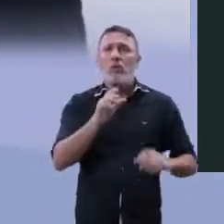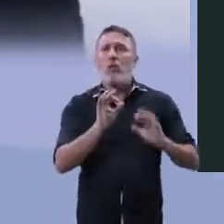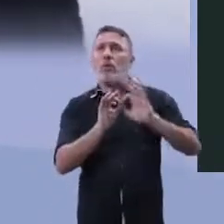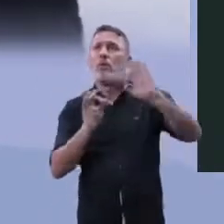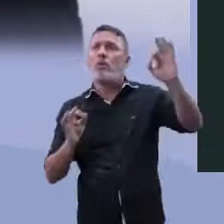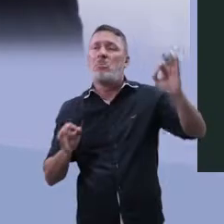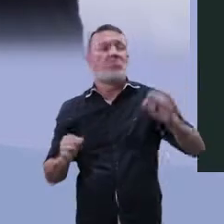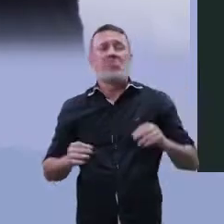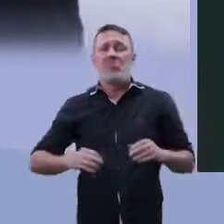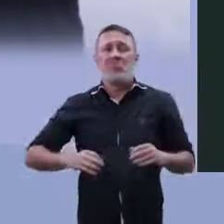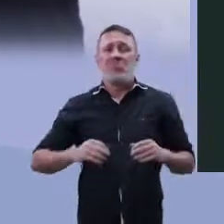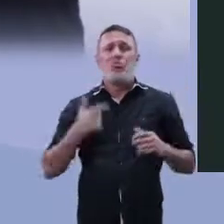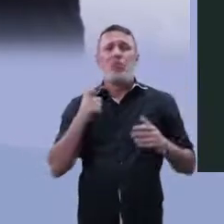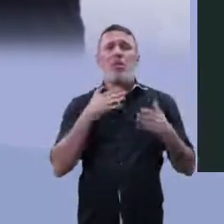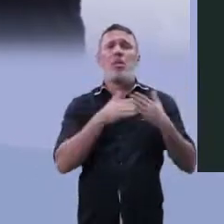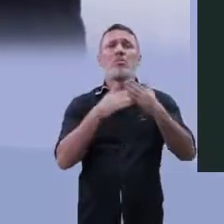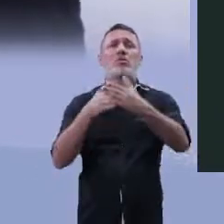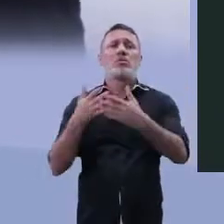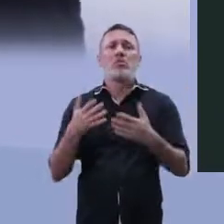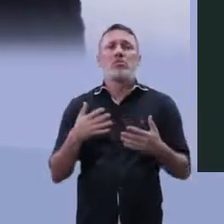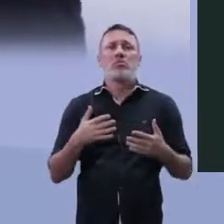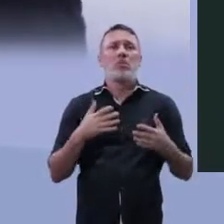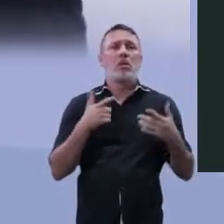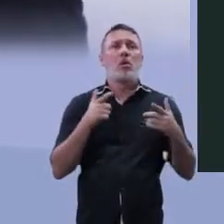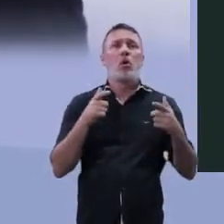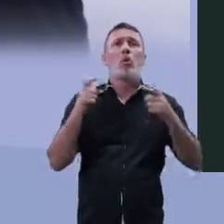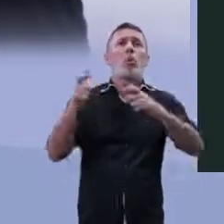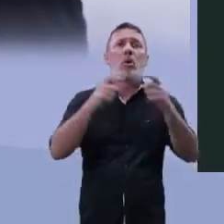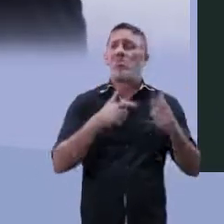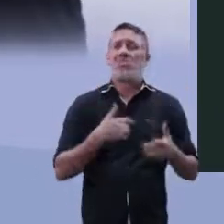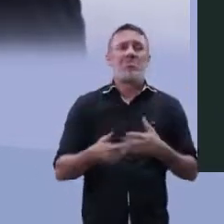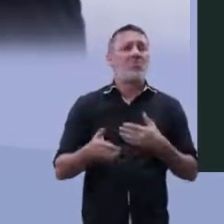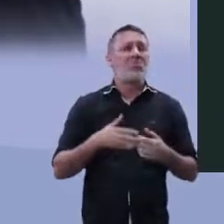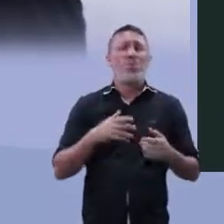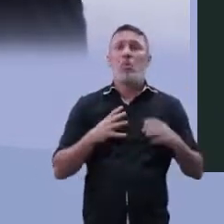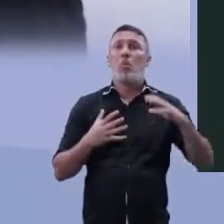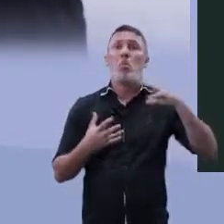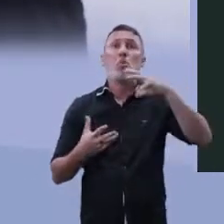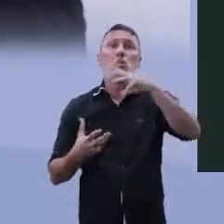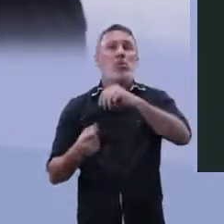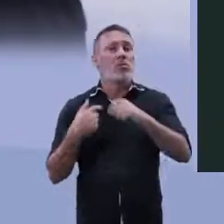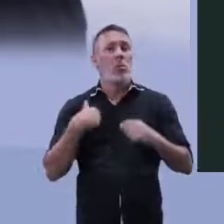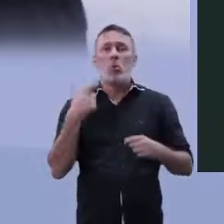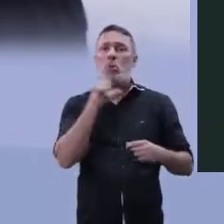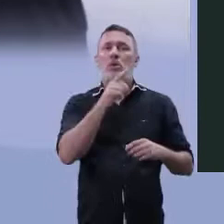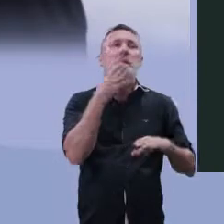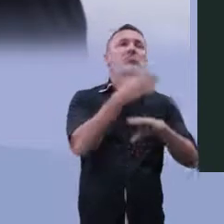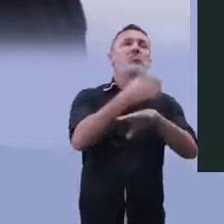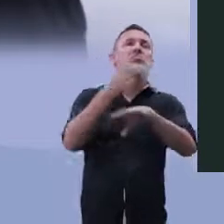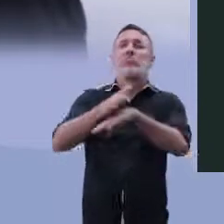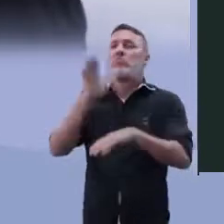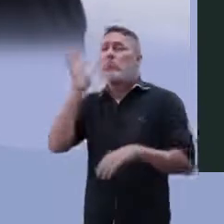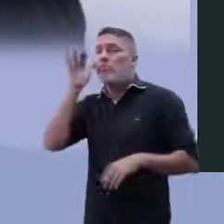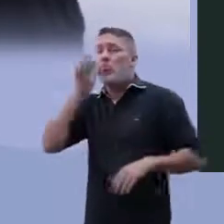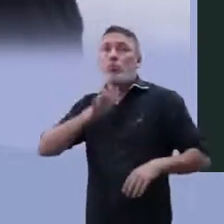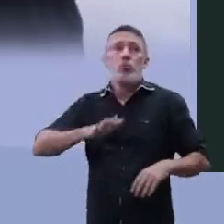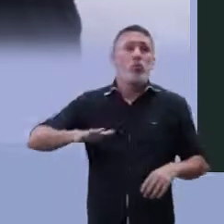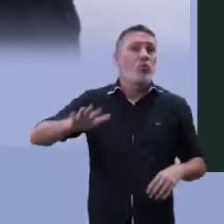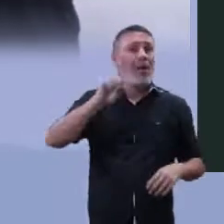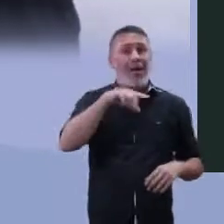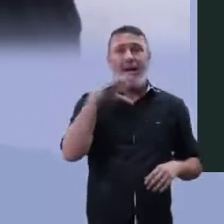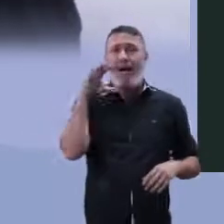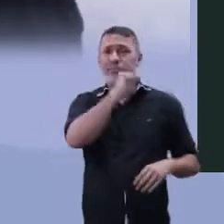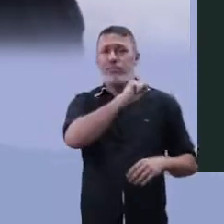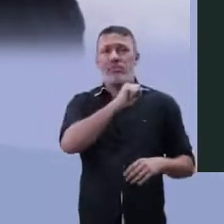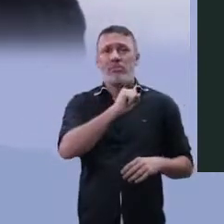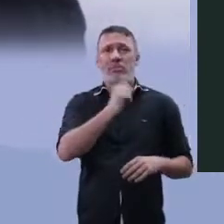Então, assim, você derruba, né, os limites impostos, né, as barreiras impostas pelo espaço. Então, eu